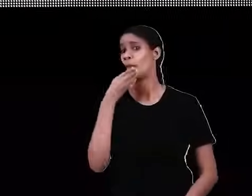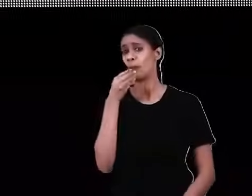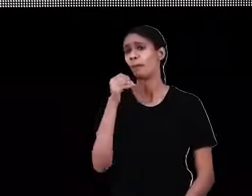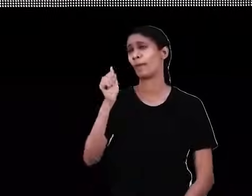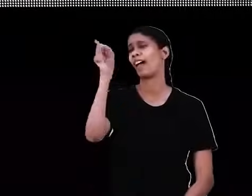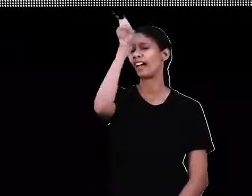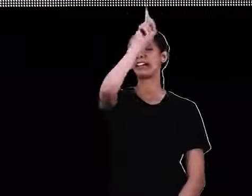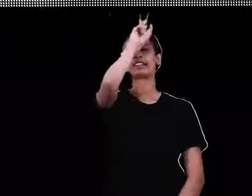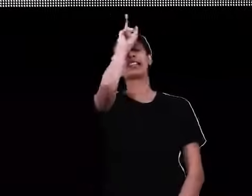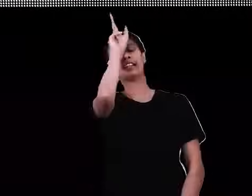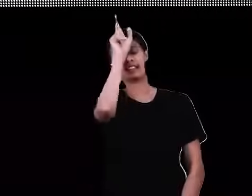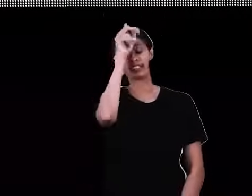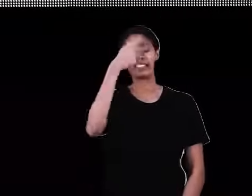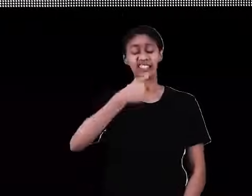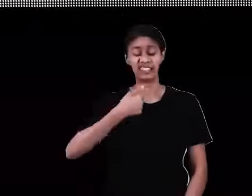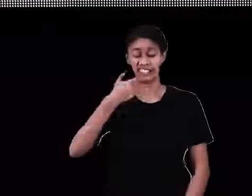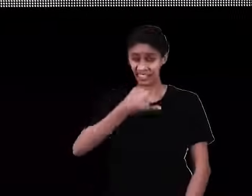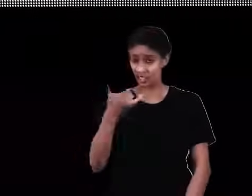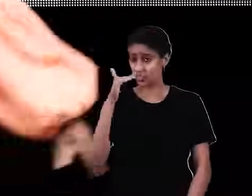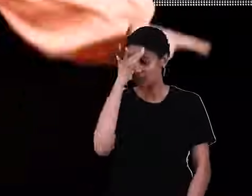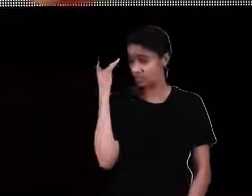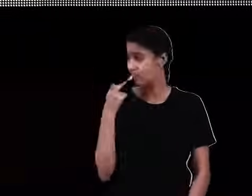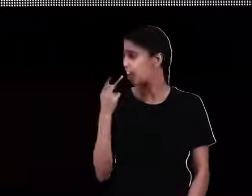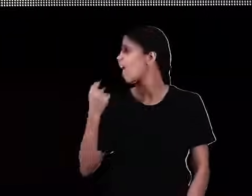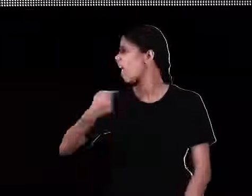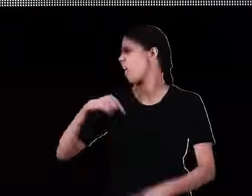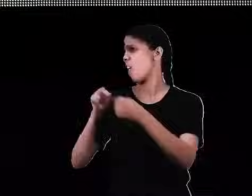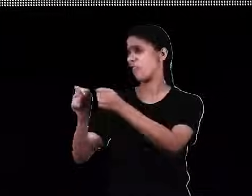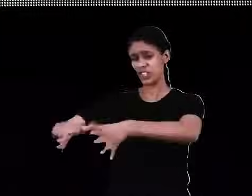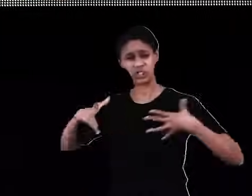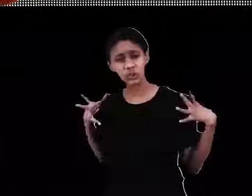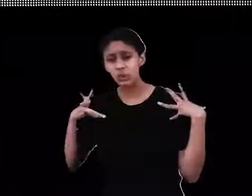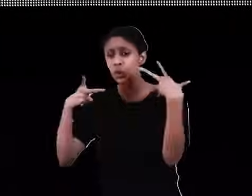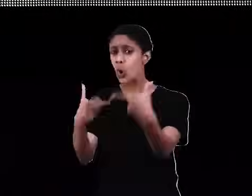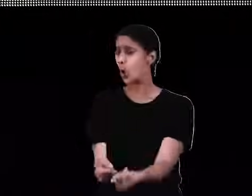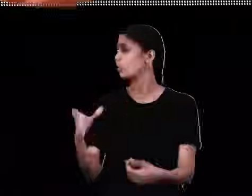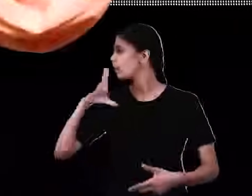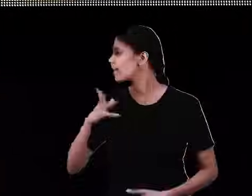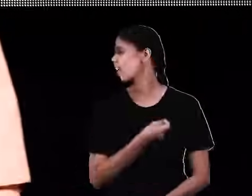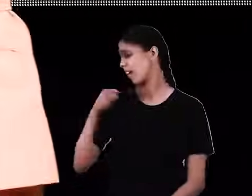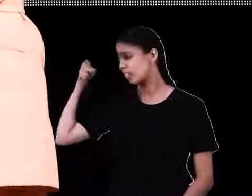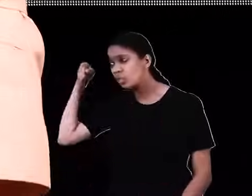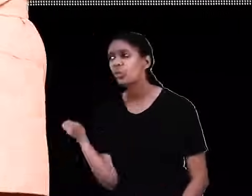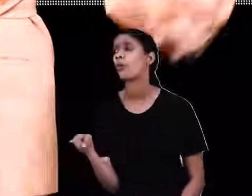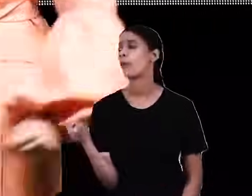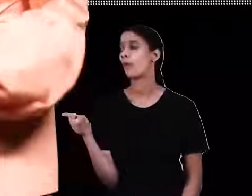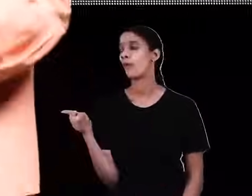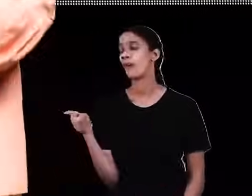Embriagado. Se fosse outro, ia dizer assim, eu fiz de tudo pra salvar tua